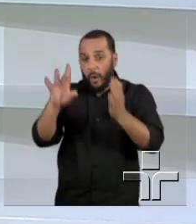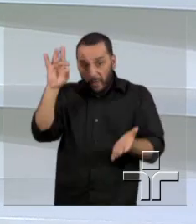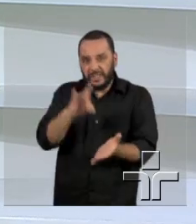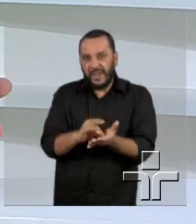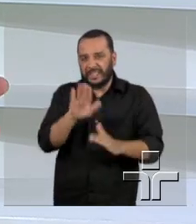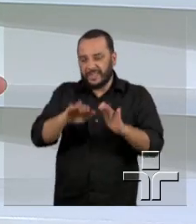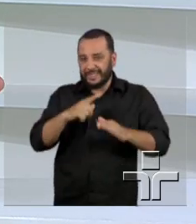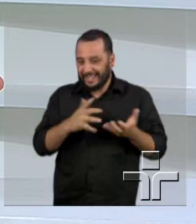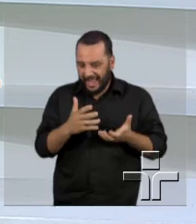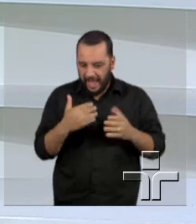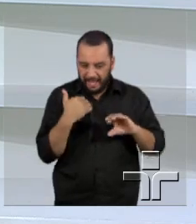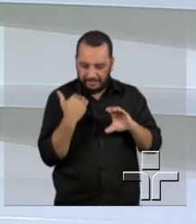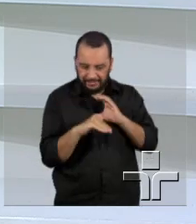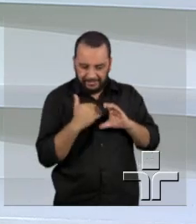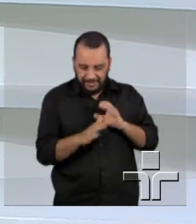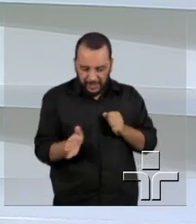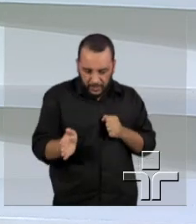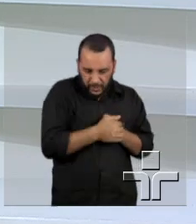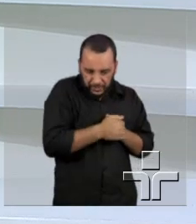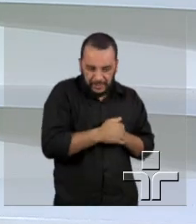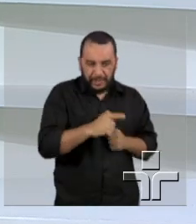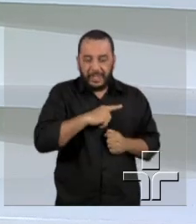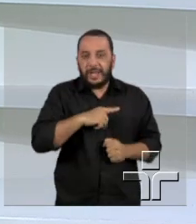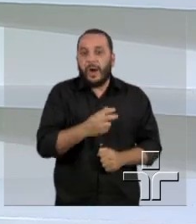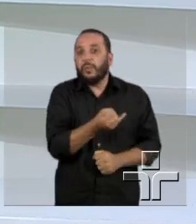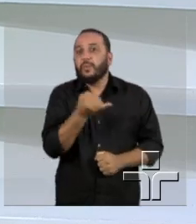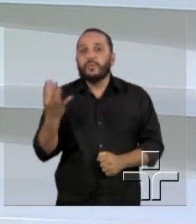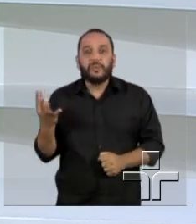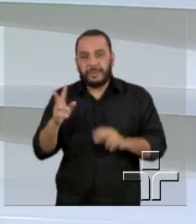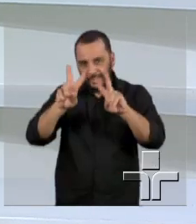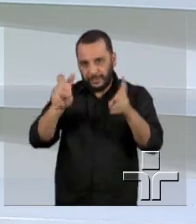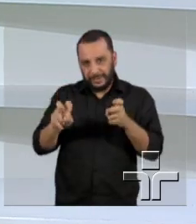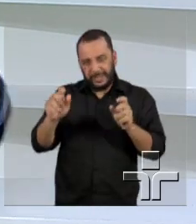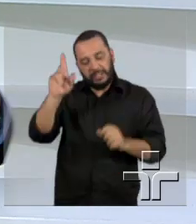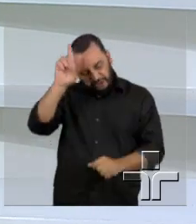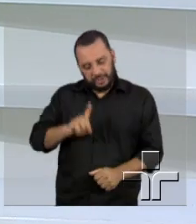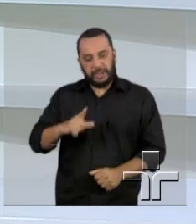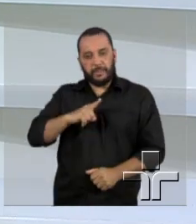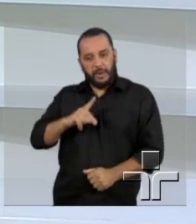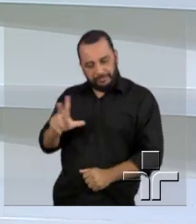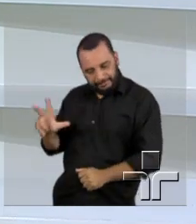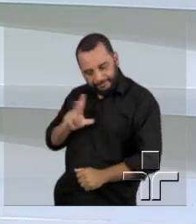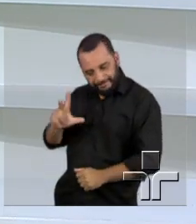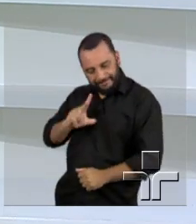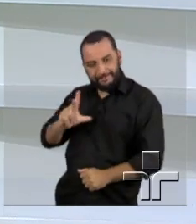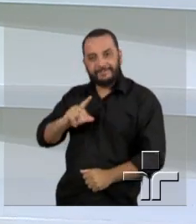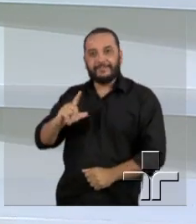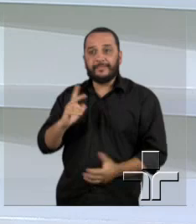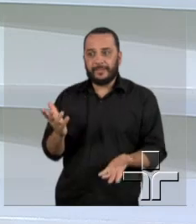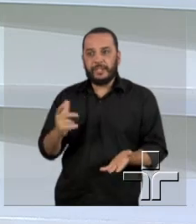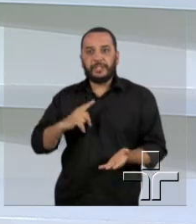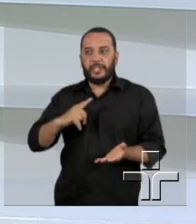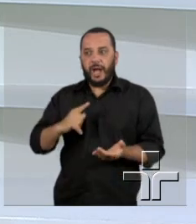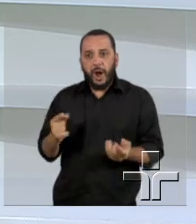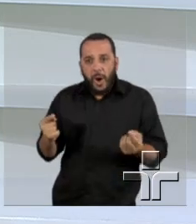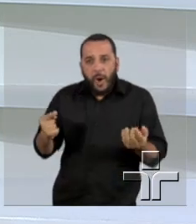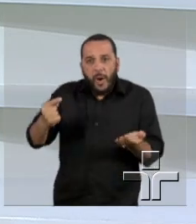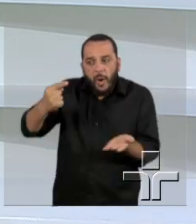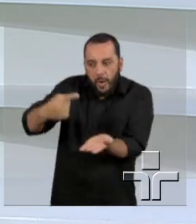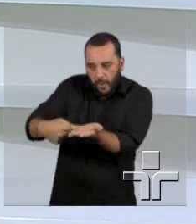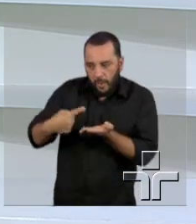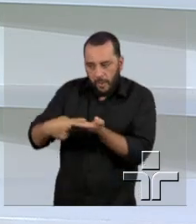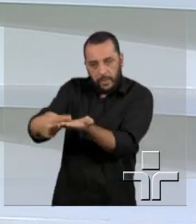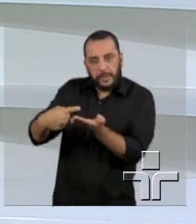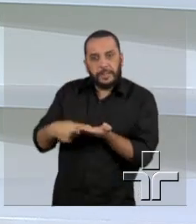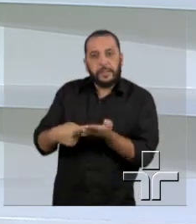entendem que, nesses assuntos públicos, têm direito à privacidade. E quando que eles combinaram ali, aparecem e reclamam que estão tendo a